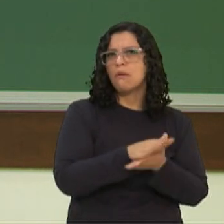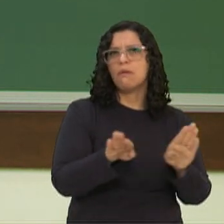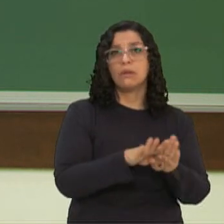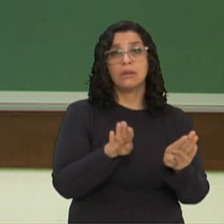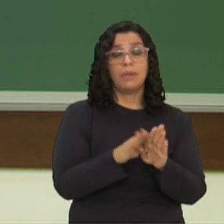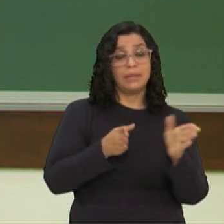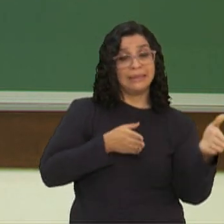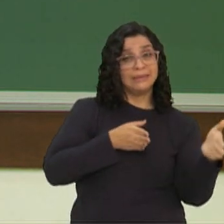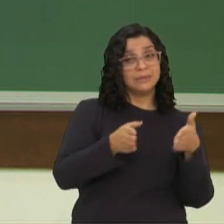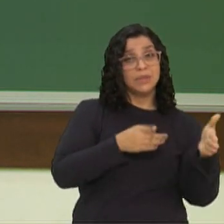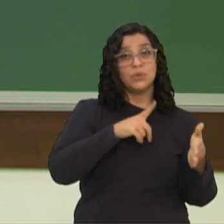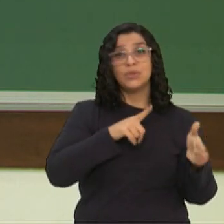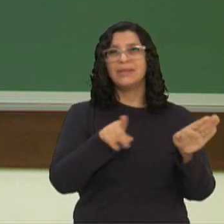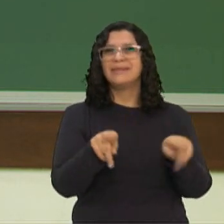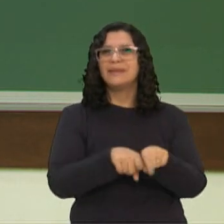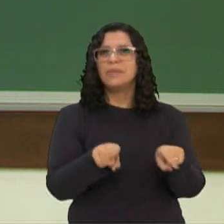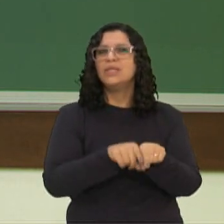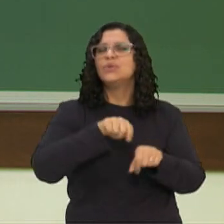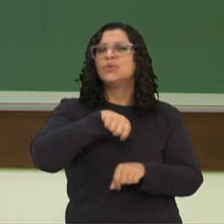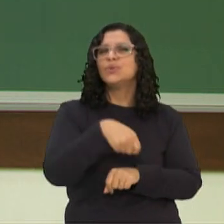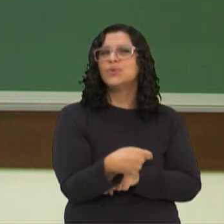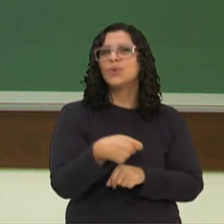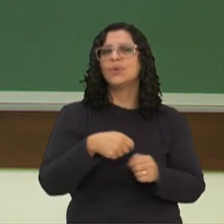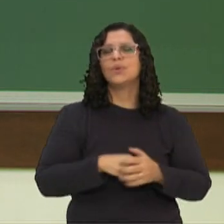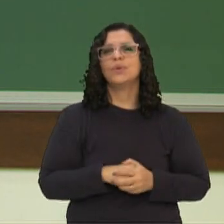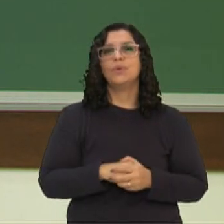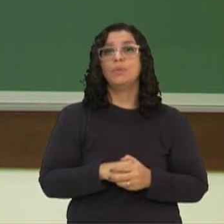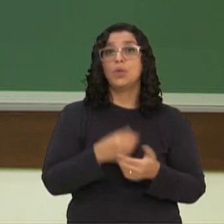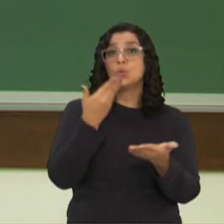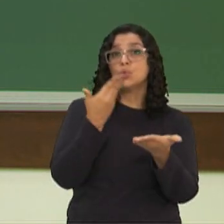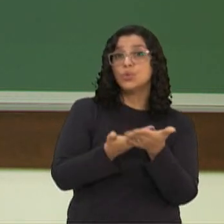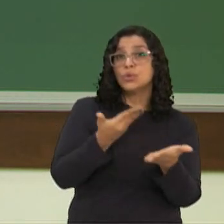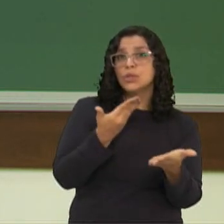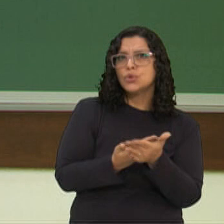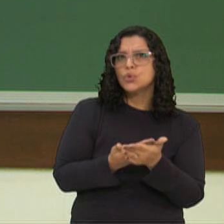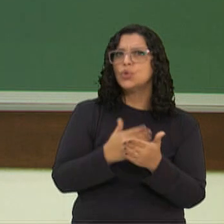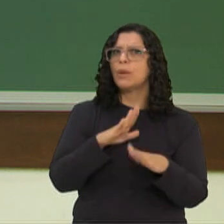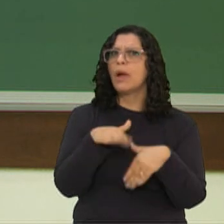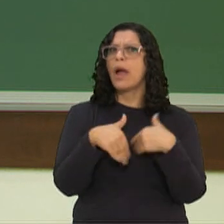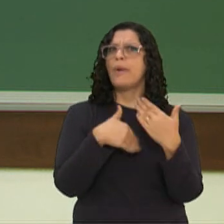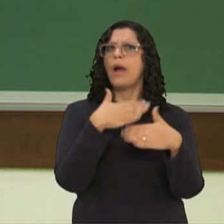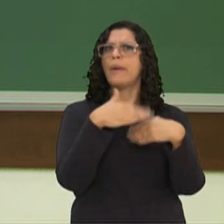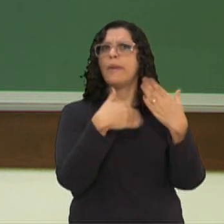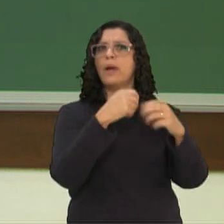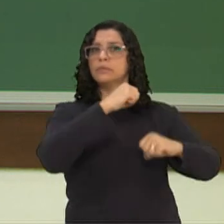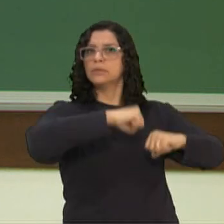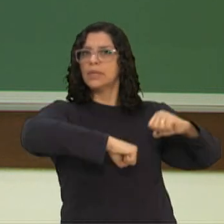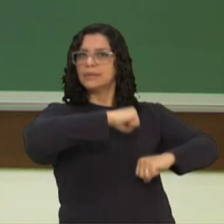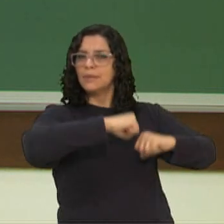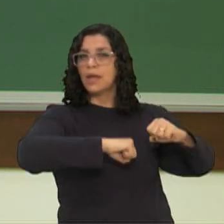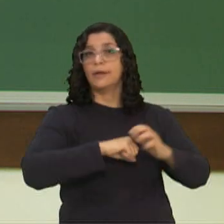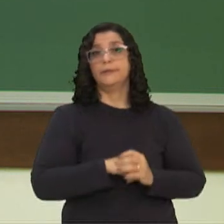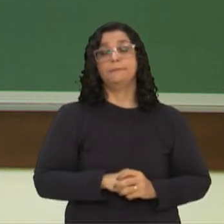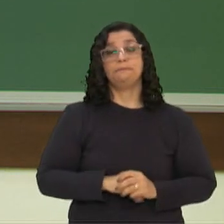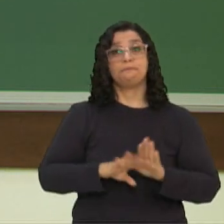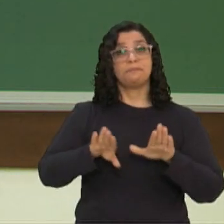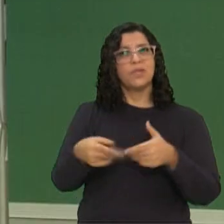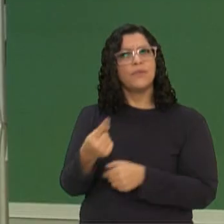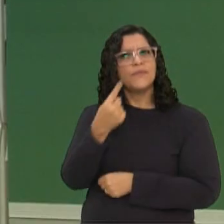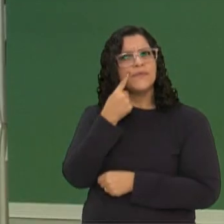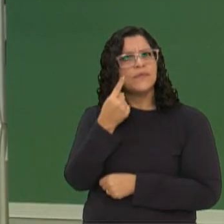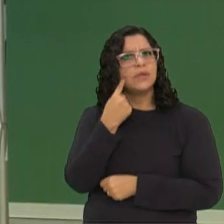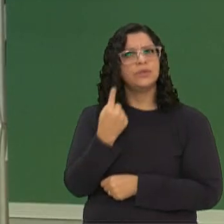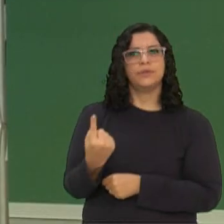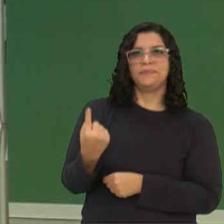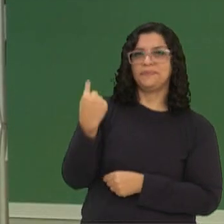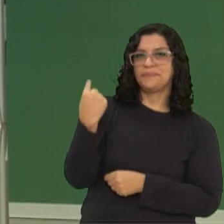ali na época tinha essa questão dos estudos em avanço ali das máquinas, né? Então, veja aqui,